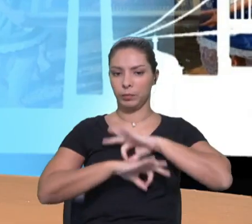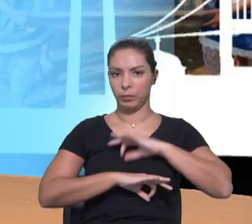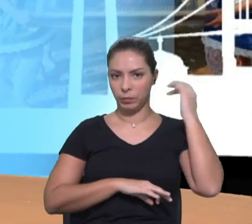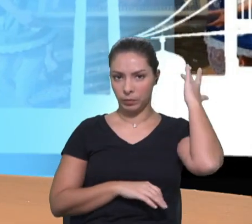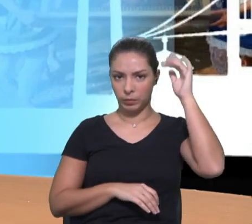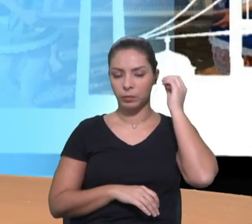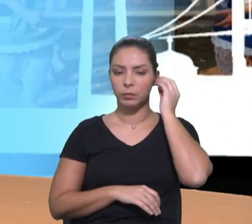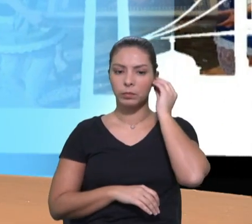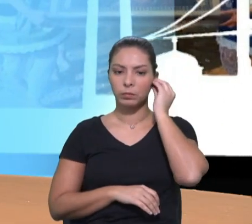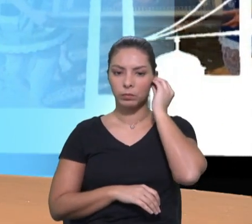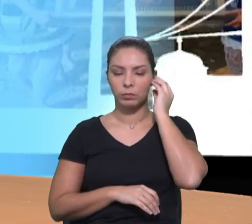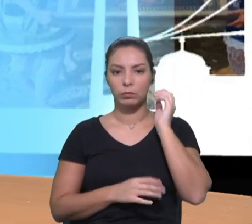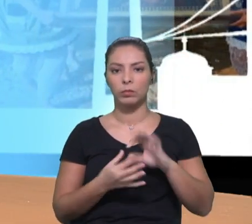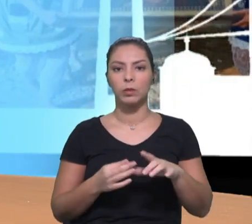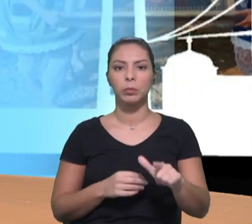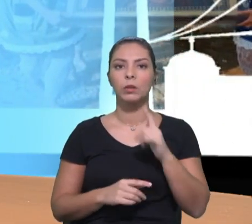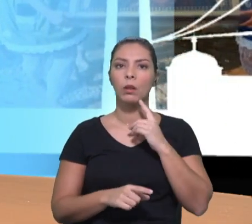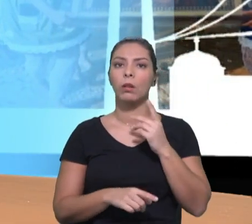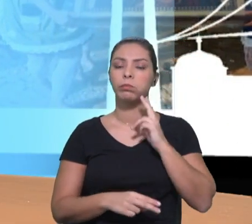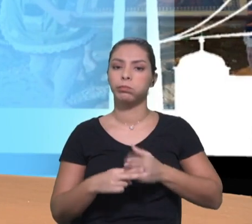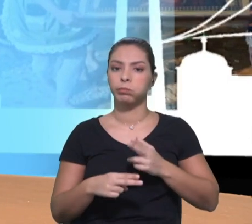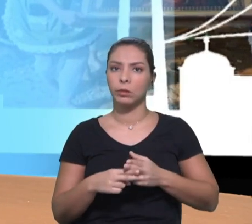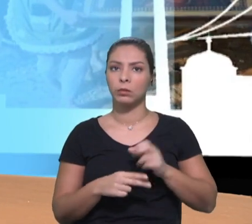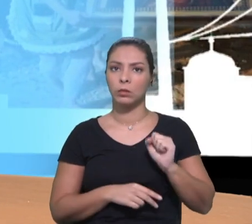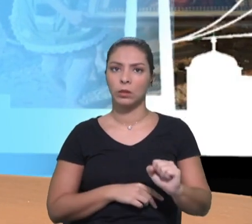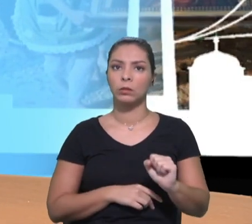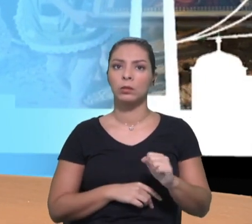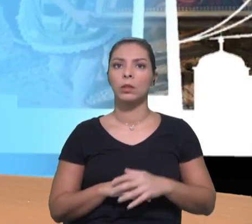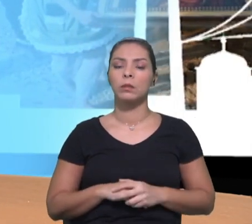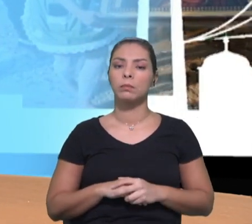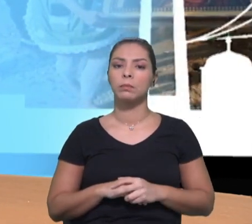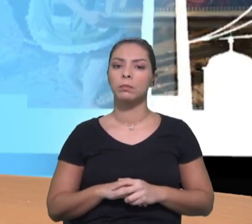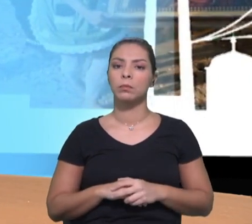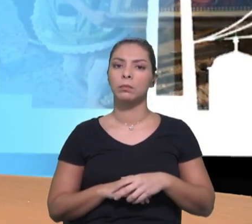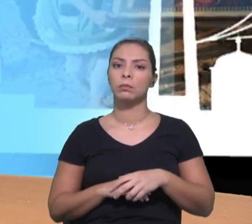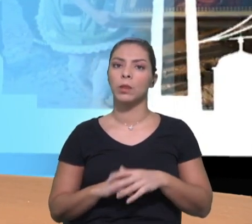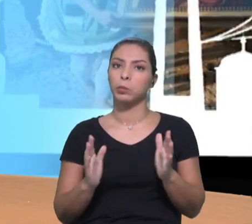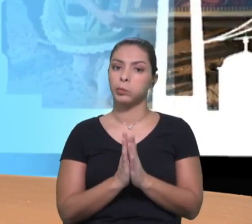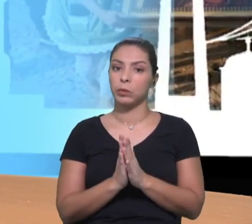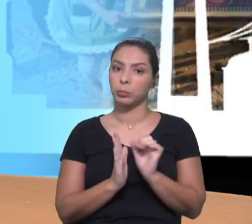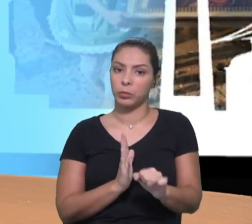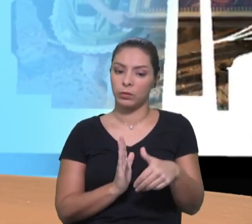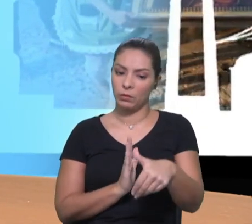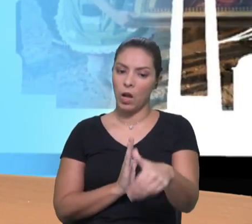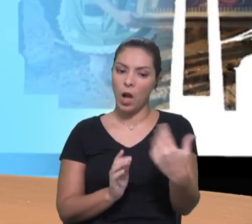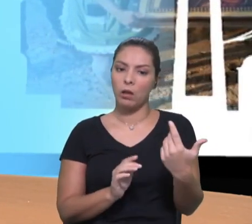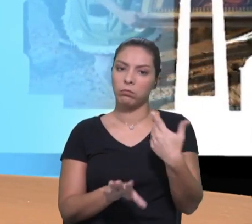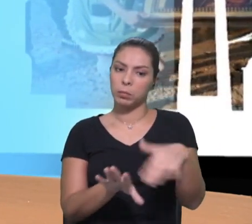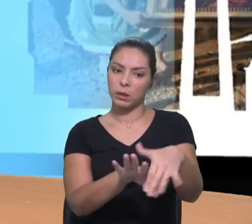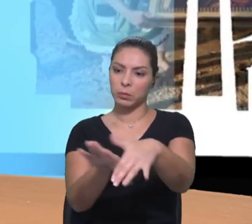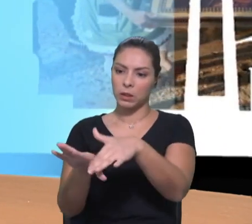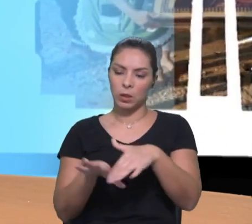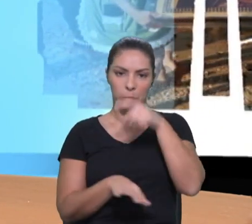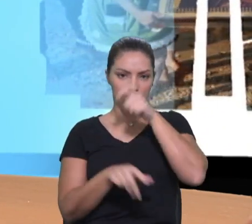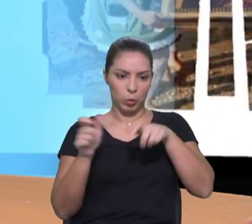Constituição Conciliar sobre a Liturgia do Vaticano II, a Sacrosanctum Concilio, fala na ativa participação dos